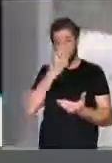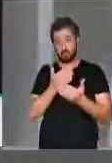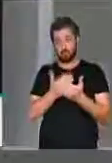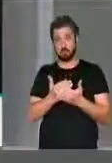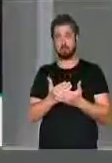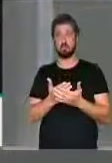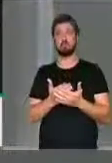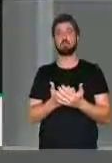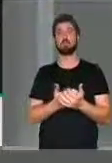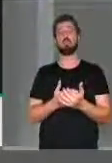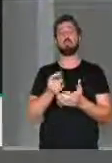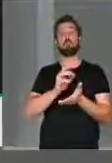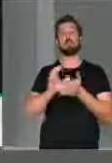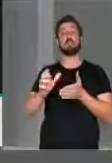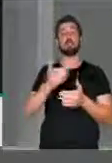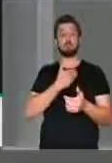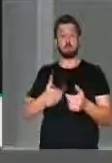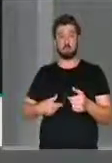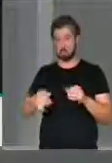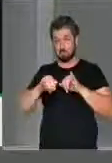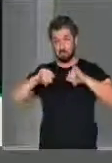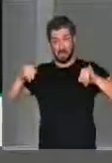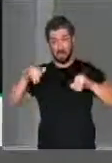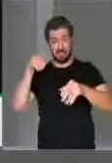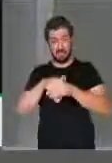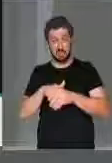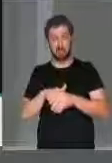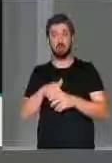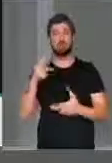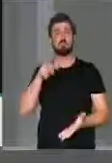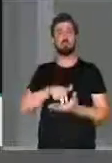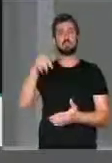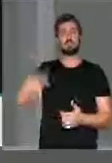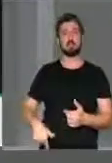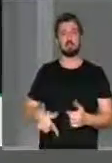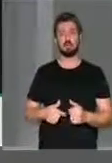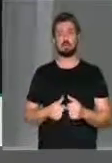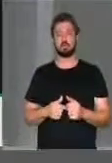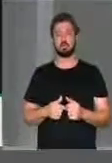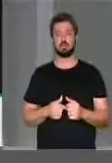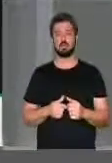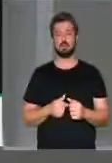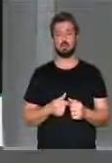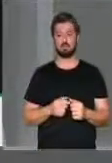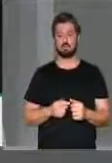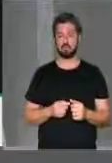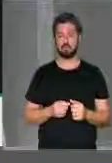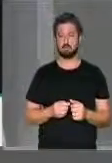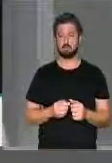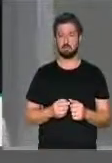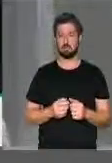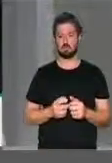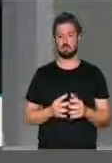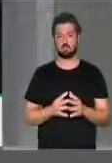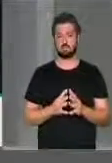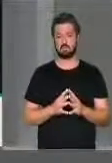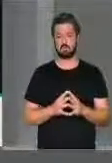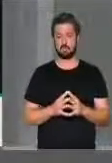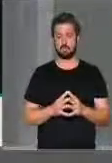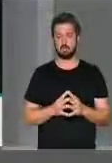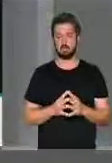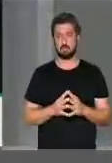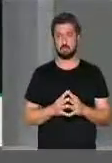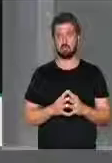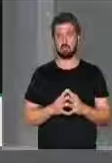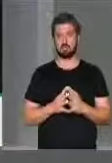de discutir o financiamento público para a eleição, tem que subir no plenário, tem que subir aqui nesse parlamento e defender